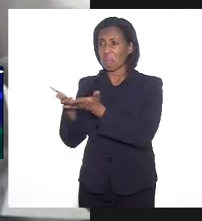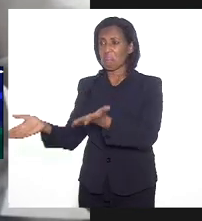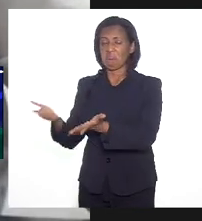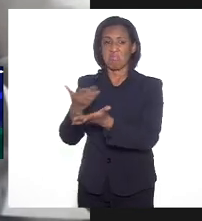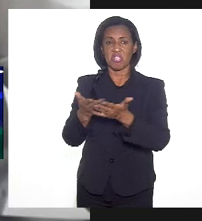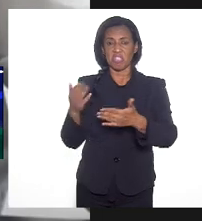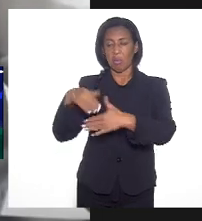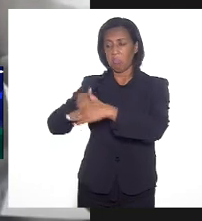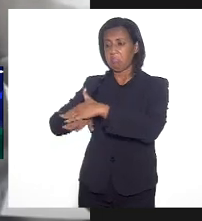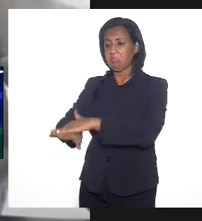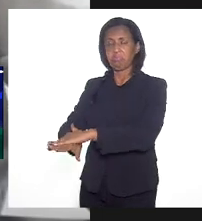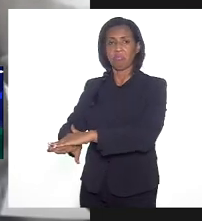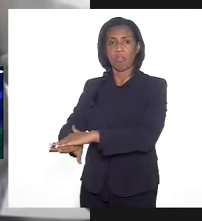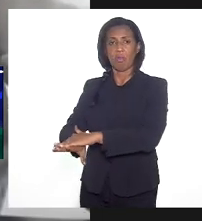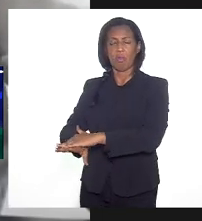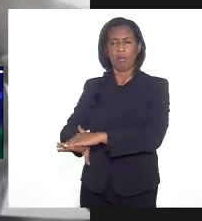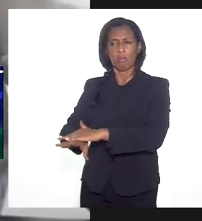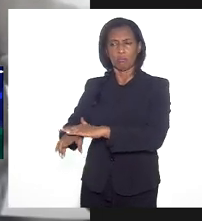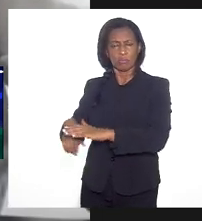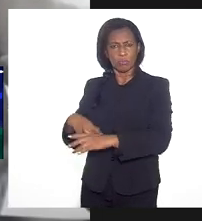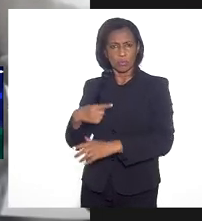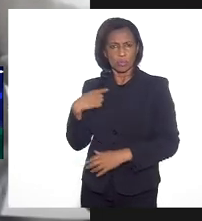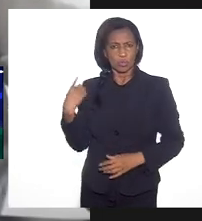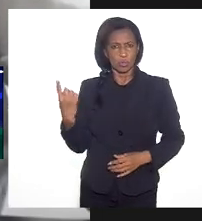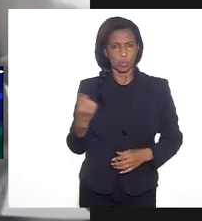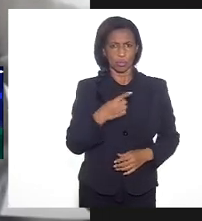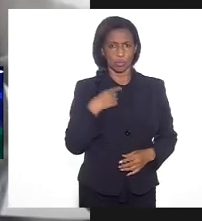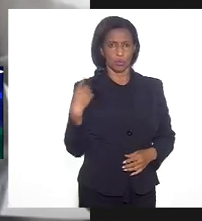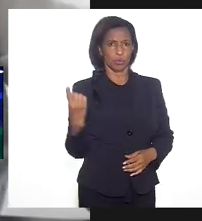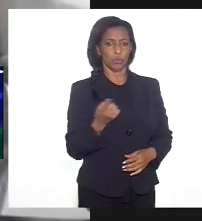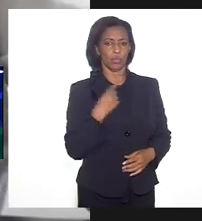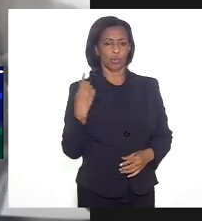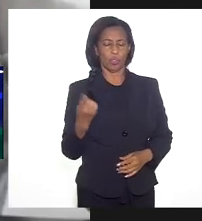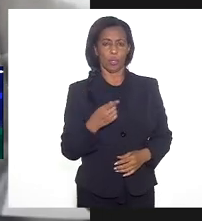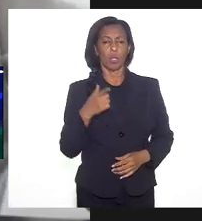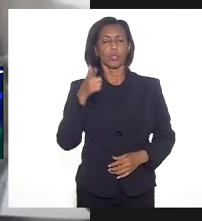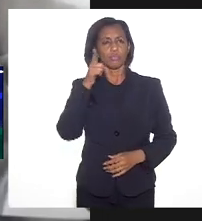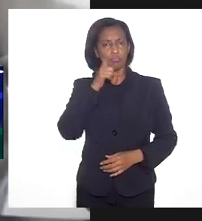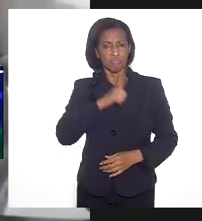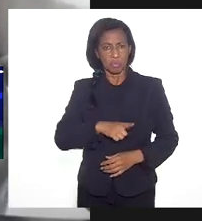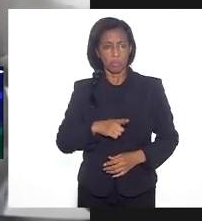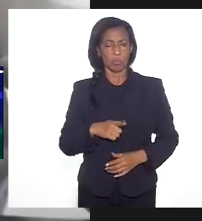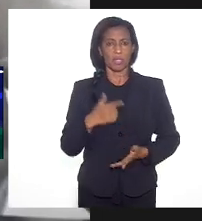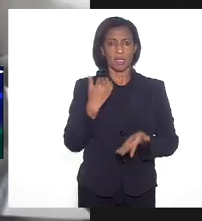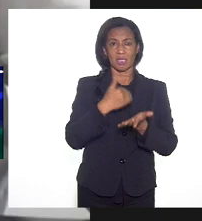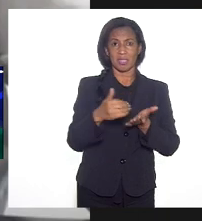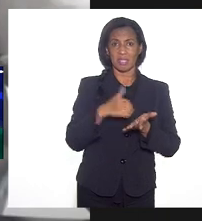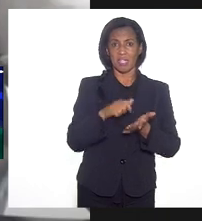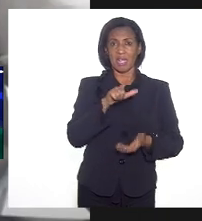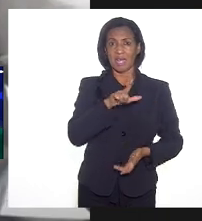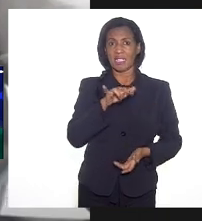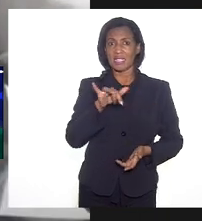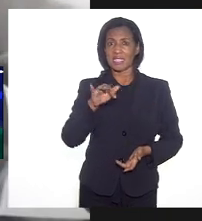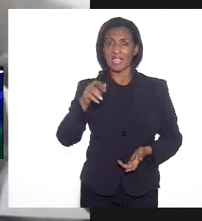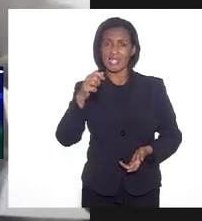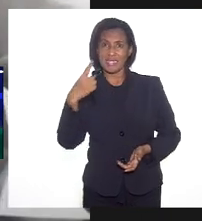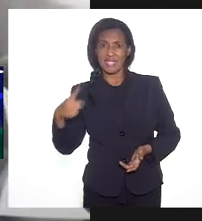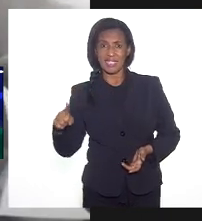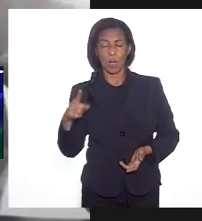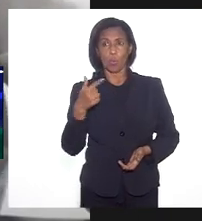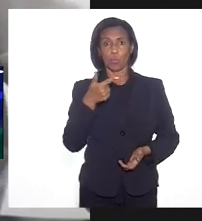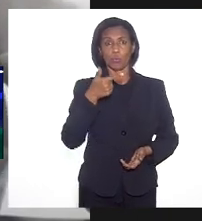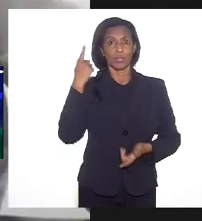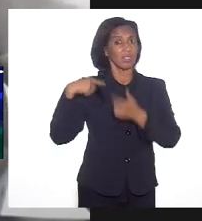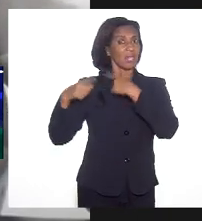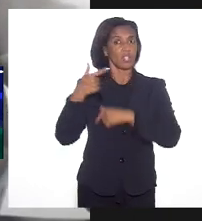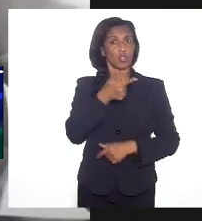engavetadas nós além das emendas que estavam engavetadas a secretaria não fazia uma licitação desde o ano de